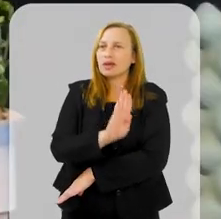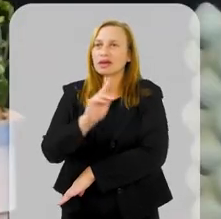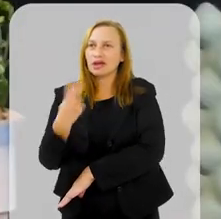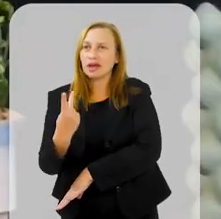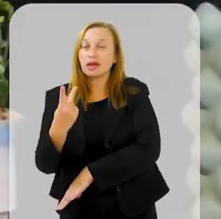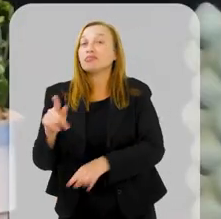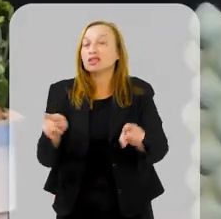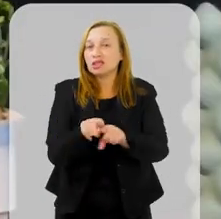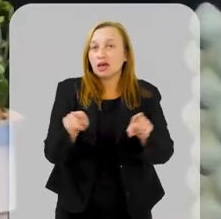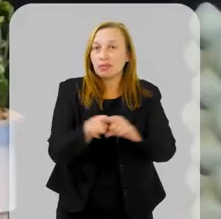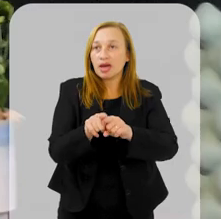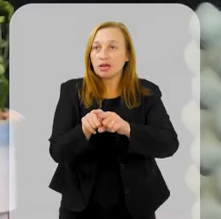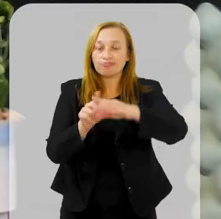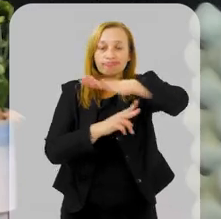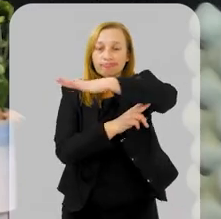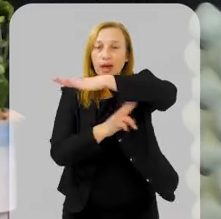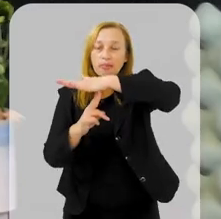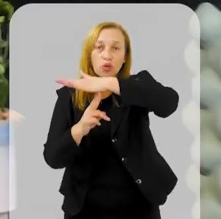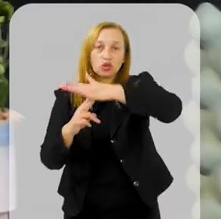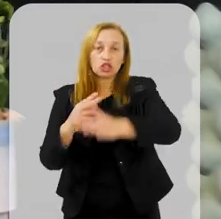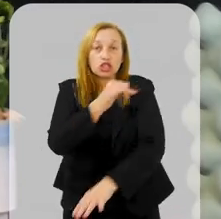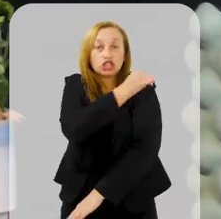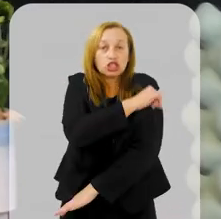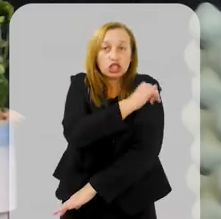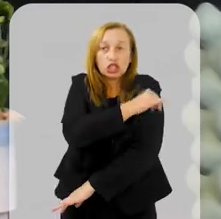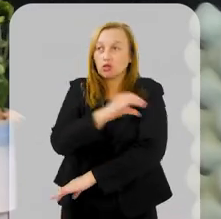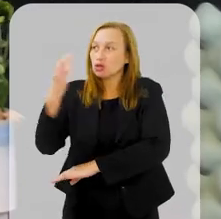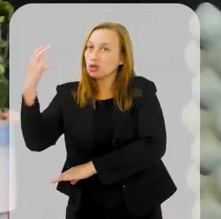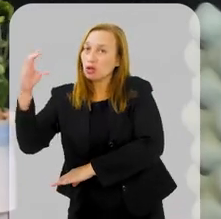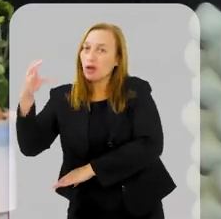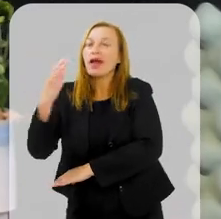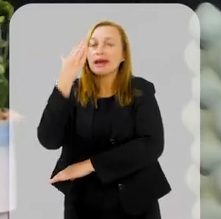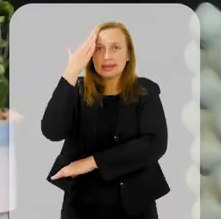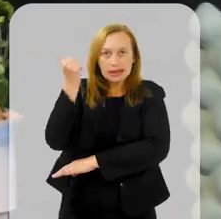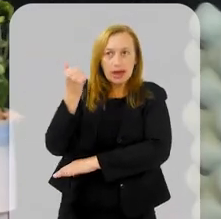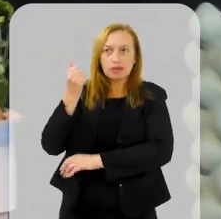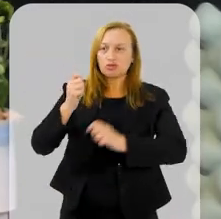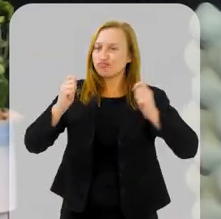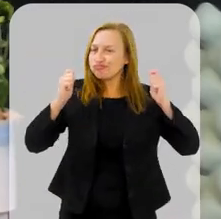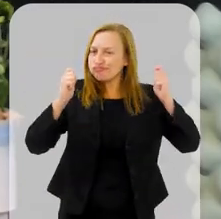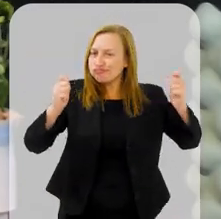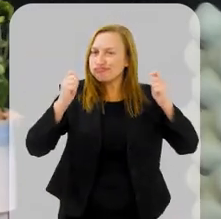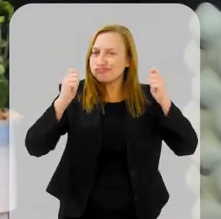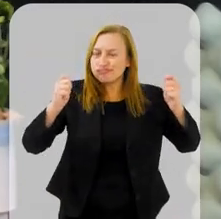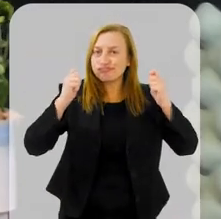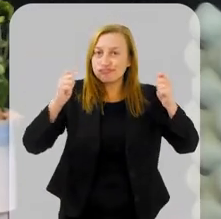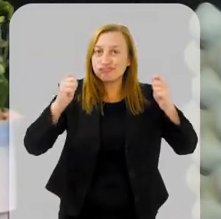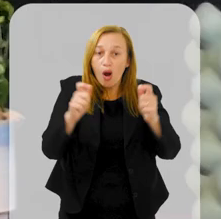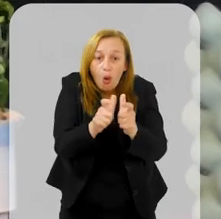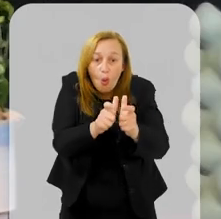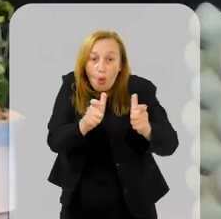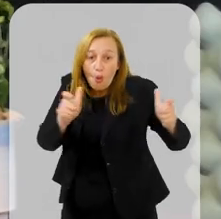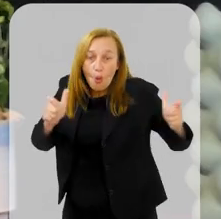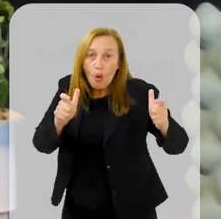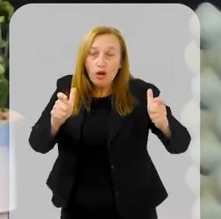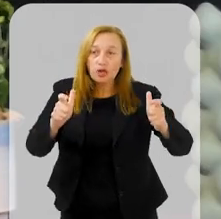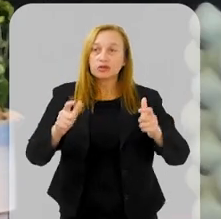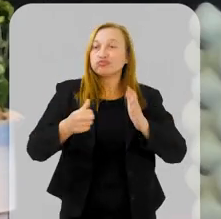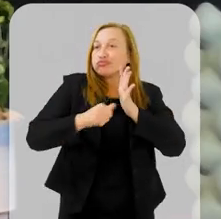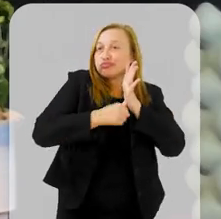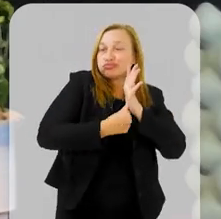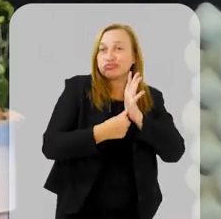a ponte Rio-Niterói. A gente sabe que o Flamengo é um time de massa. O Flamengo tem levado no